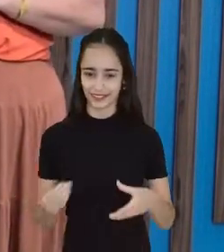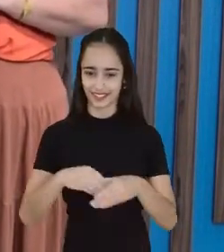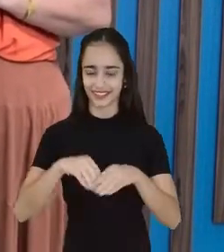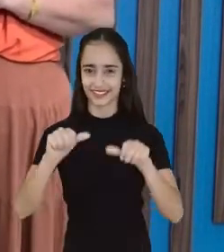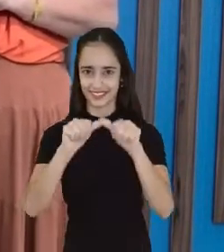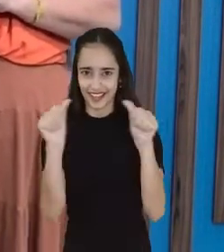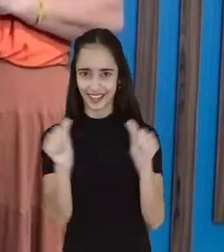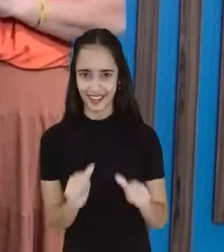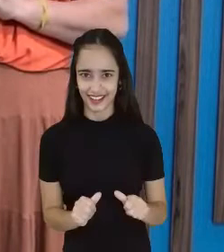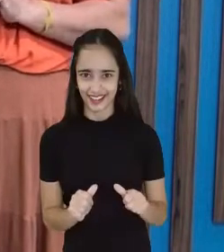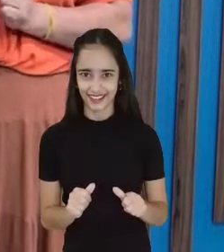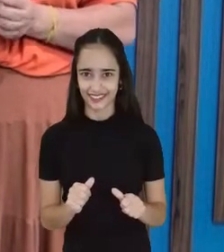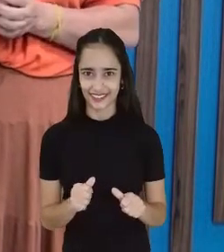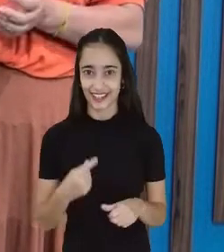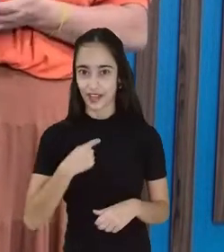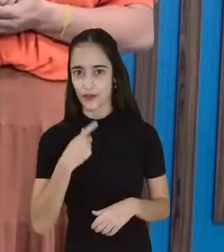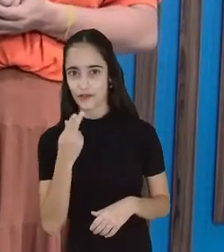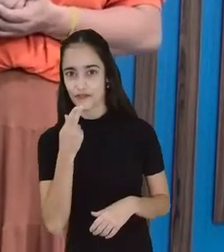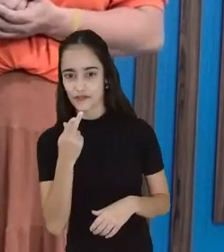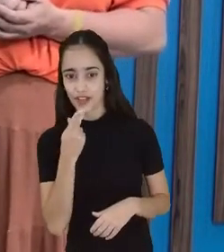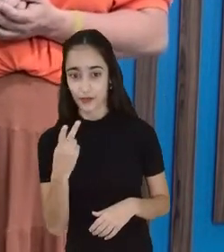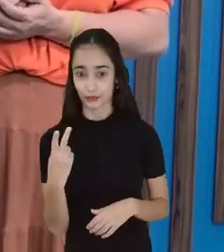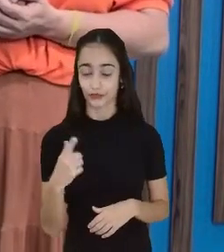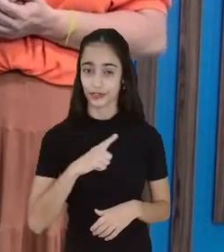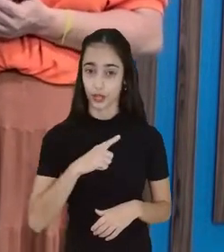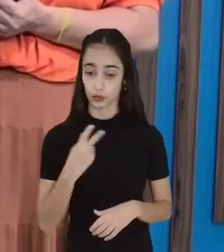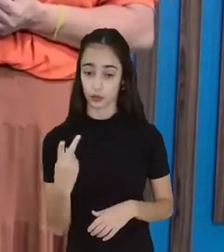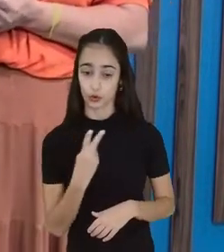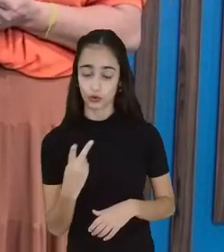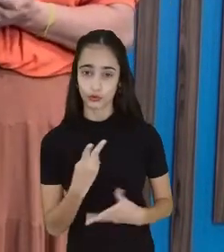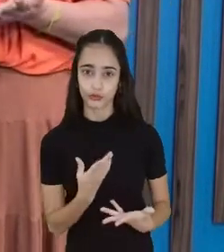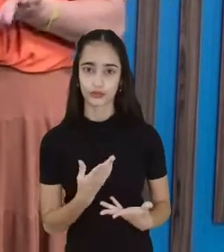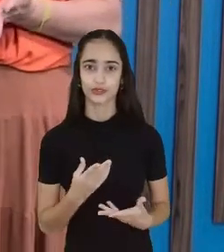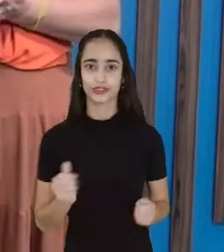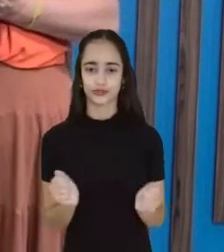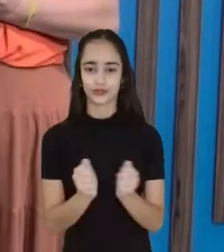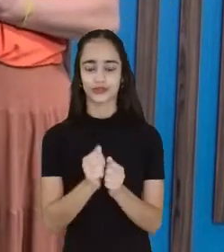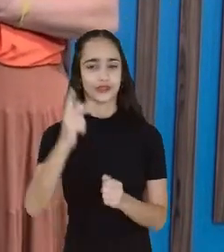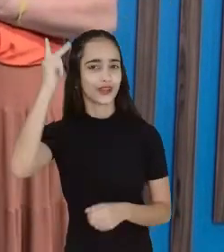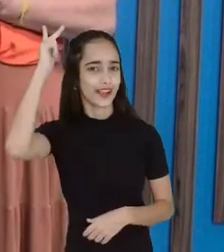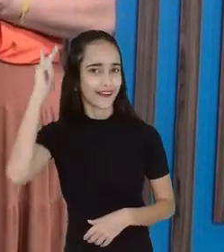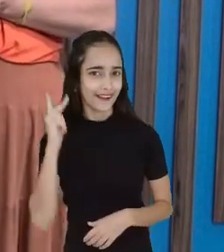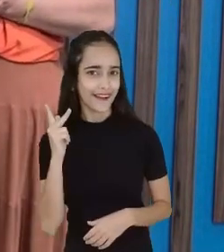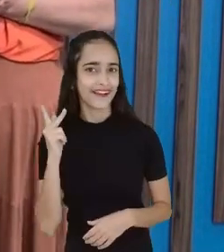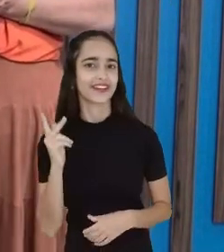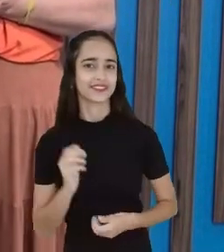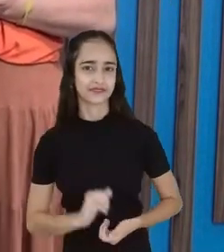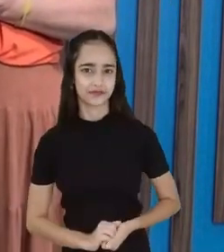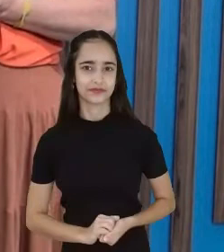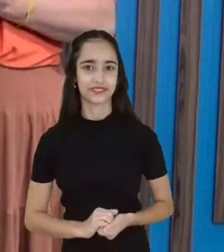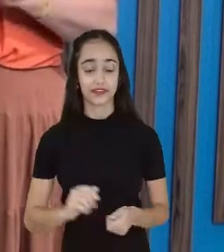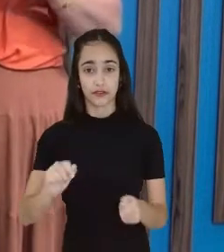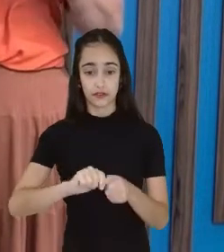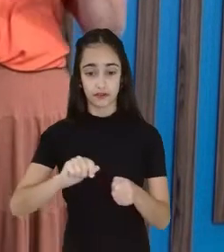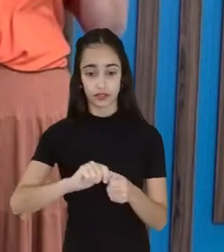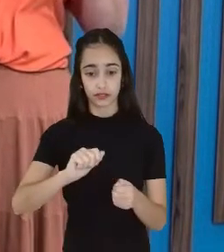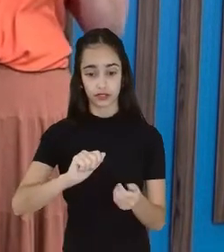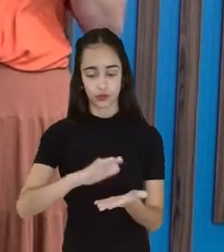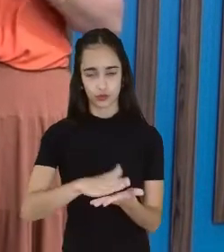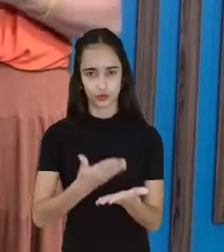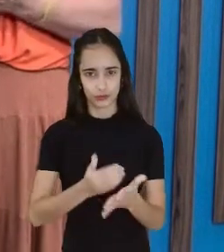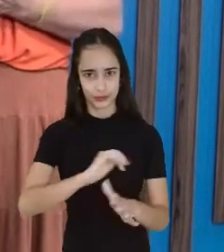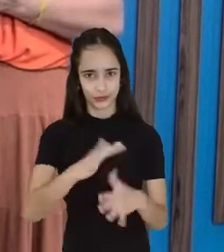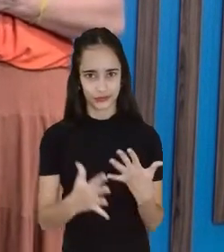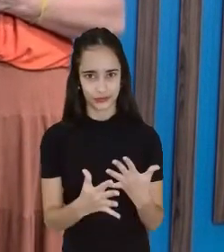porque estou aqui com Karen que está fazendo a interpretação das libras Bora lá então hoje a gente vai